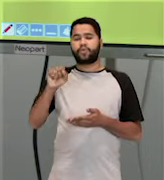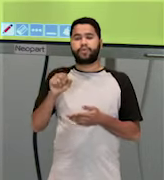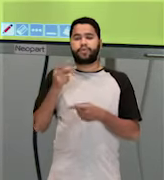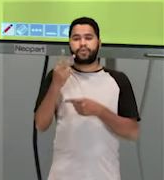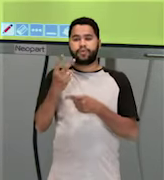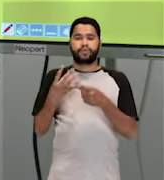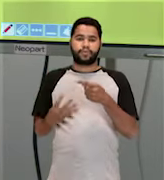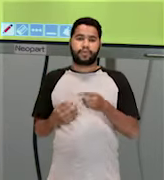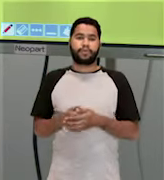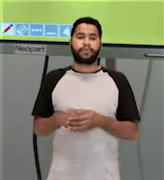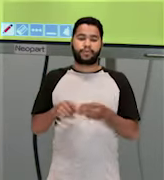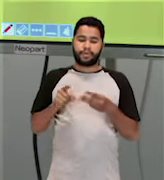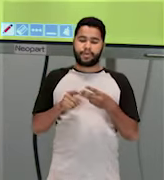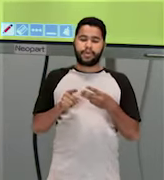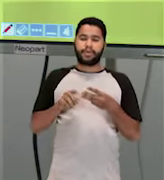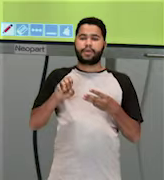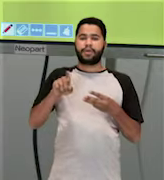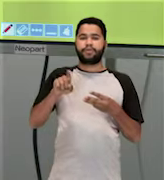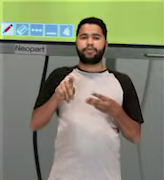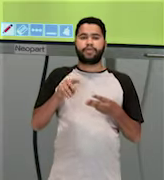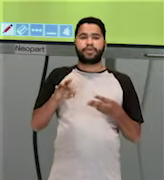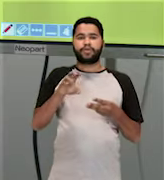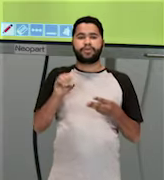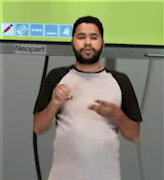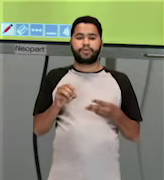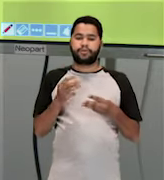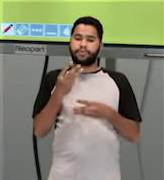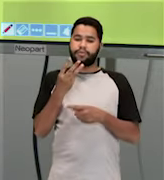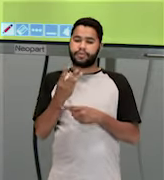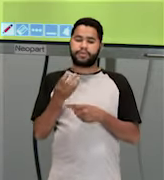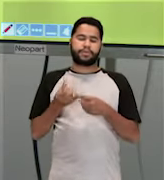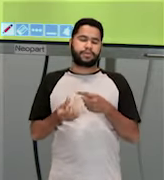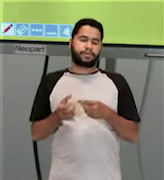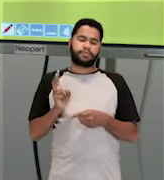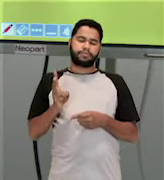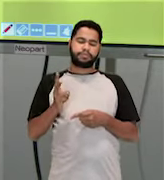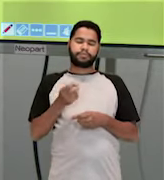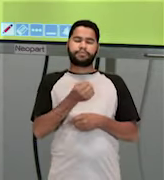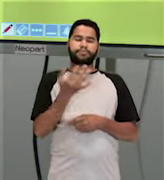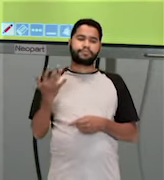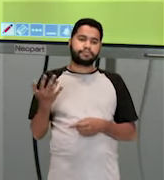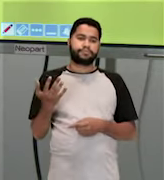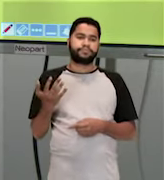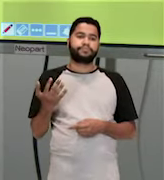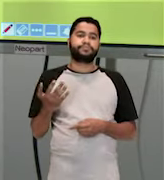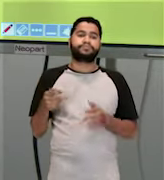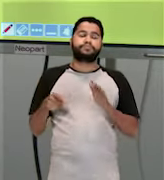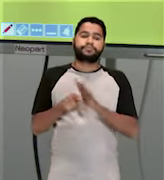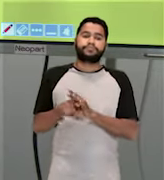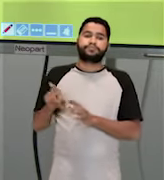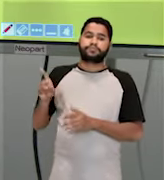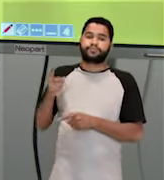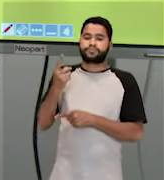da Eliana. E o Expedito, 3/6, também a mesma quantidade. Então as frações